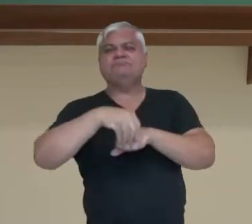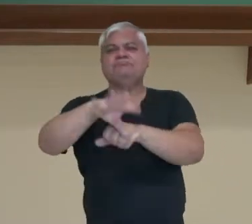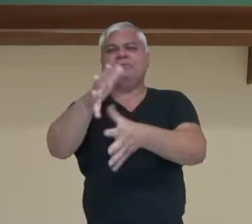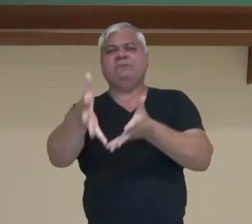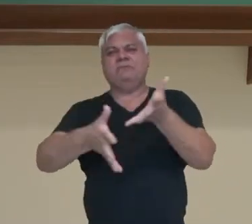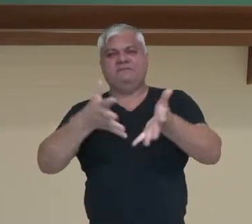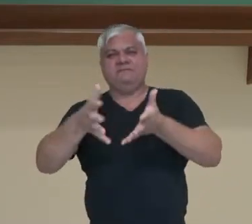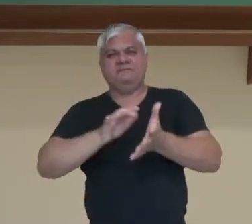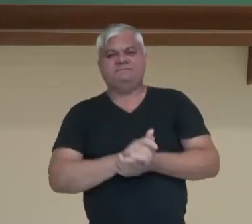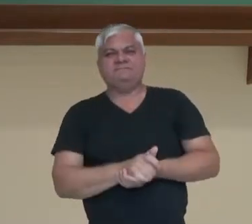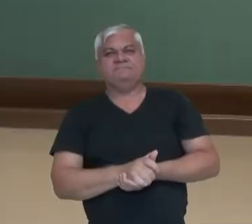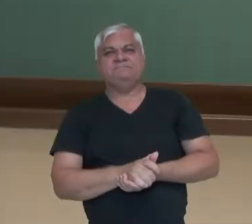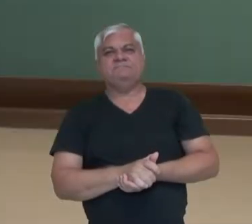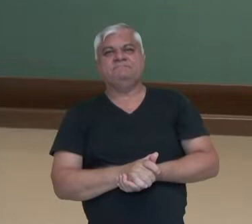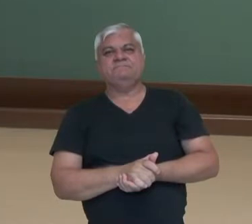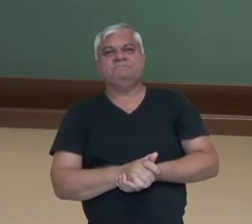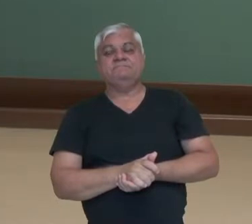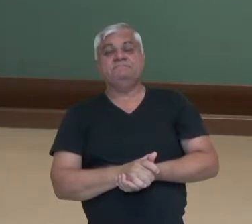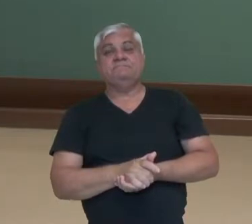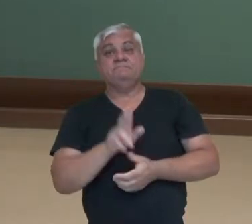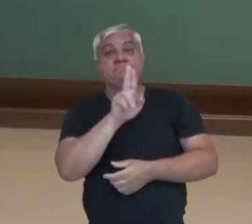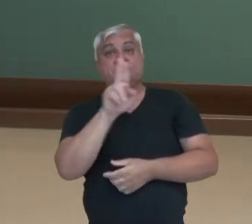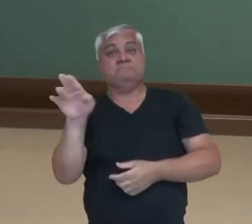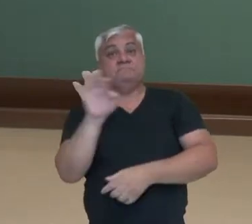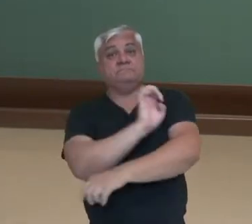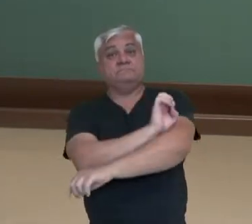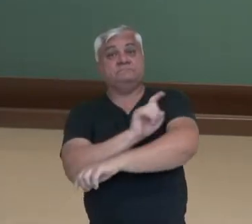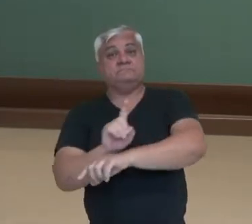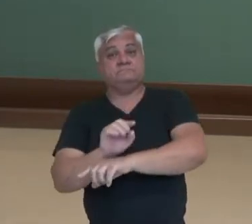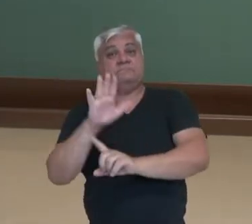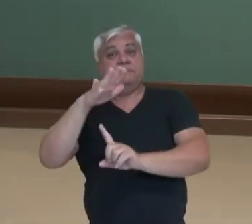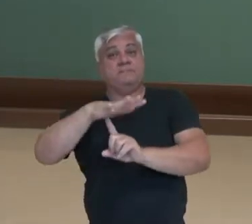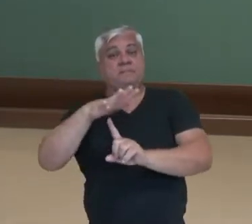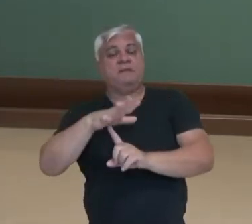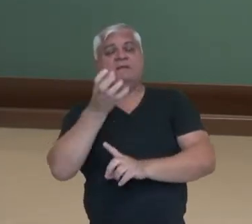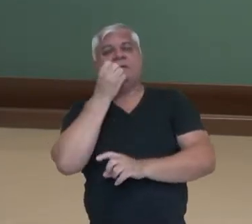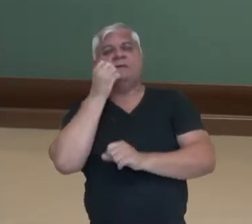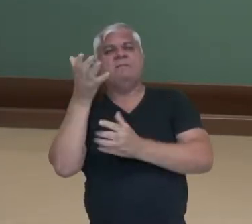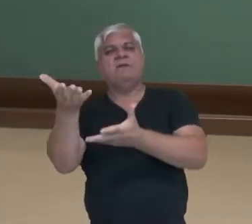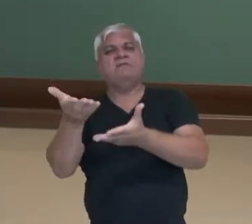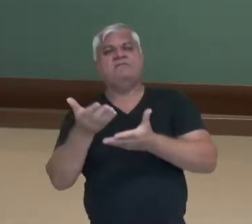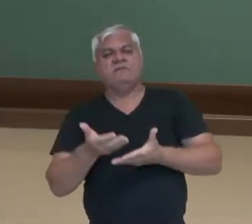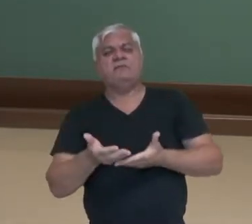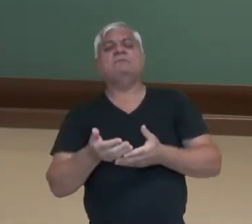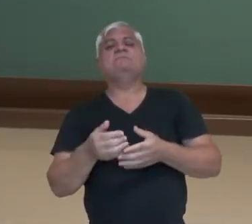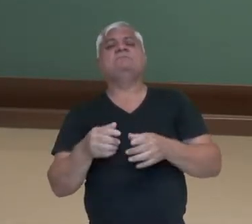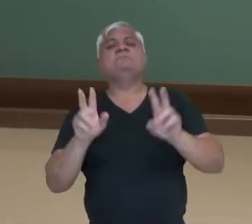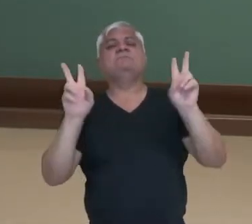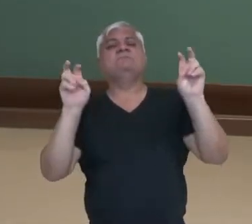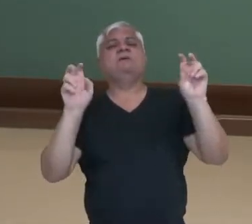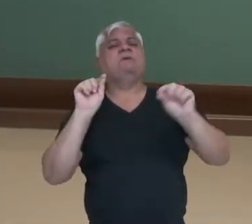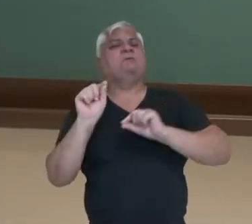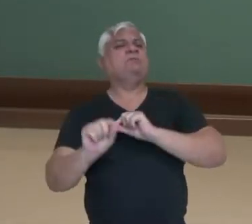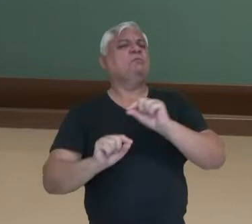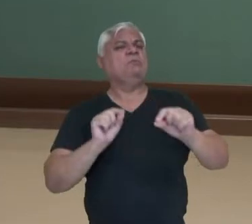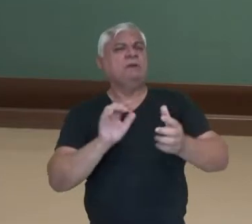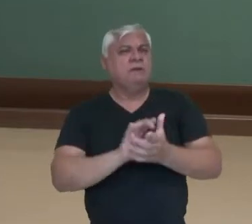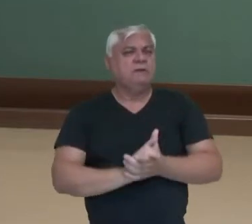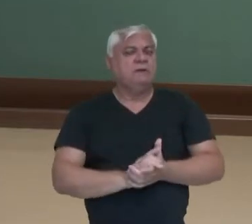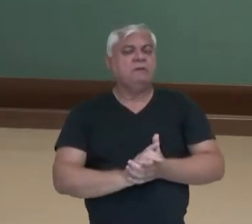desta aula. Em nome da Secretaria da Educação do Estado do Paraná, sejam todos bem-vindos. E o nosso tema desta aula